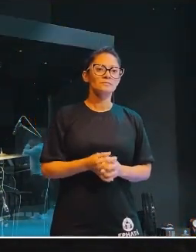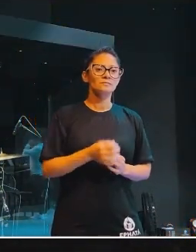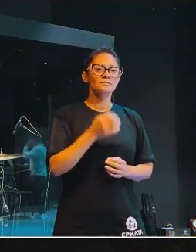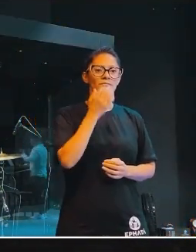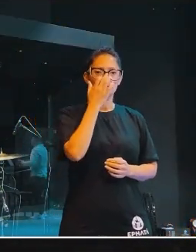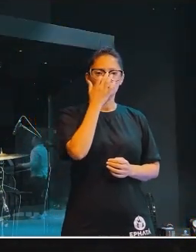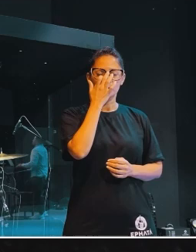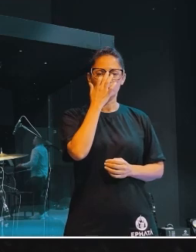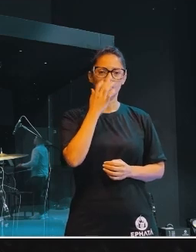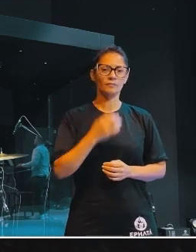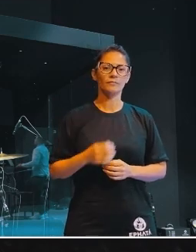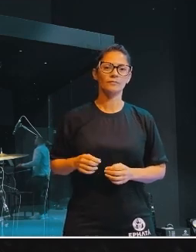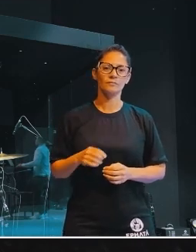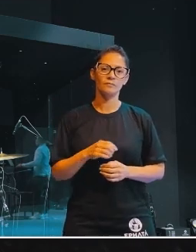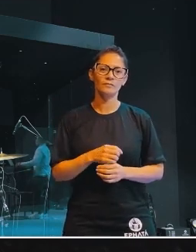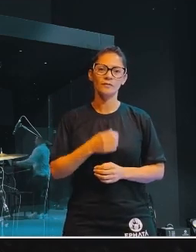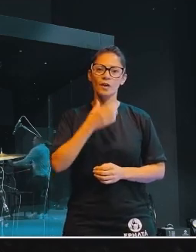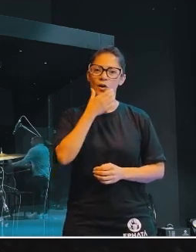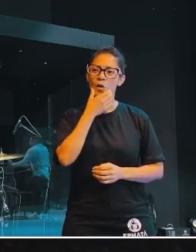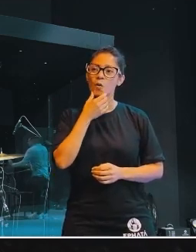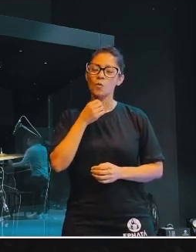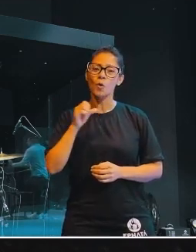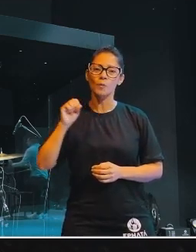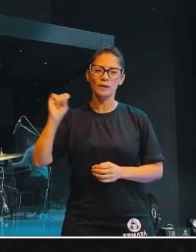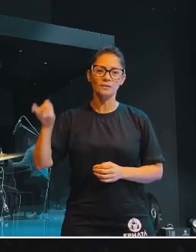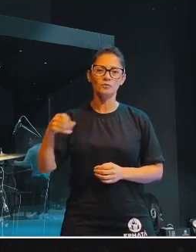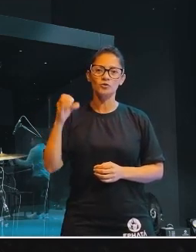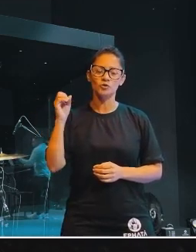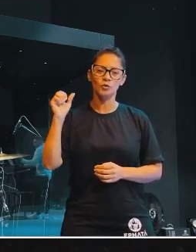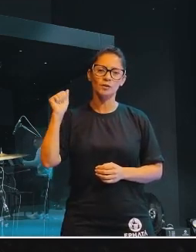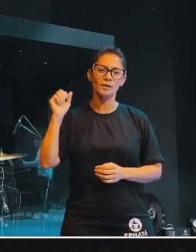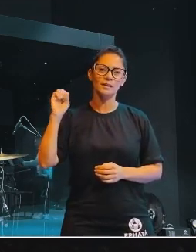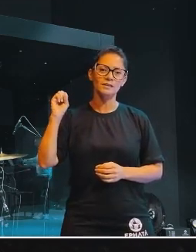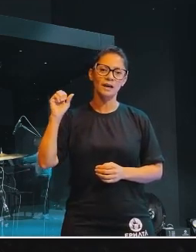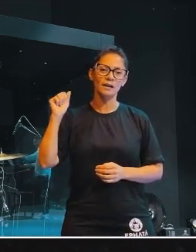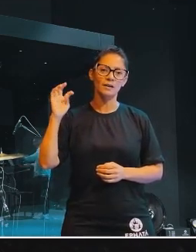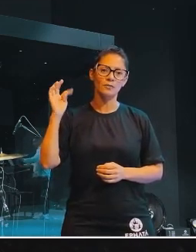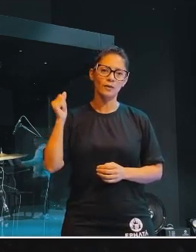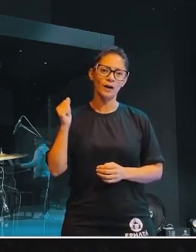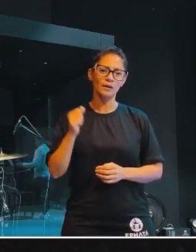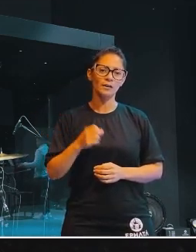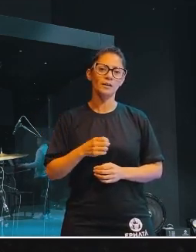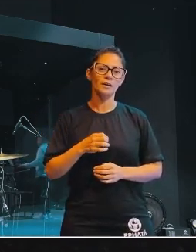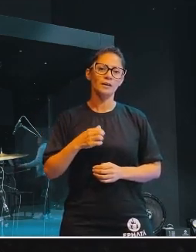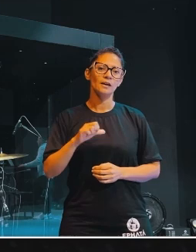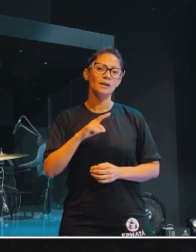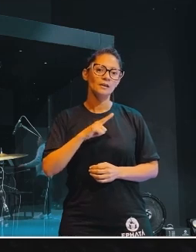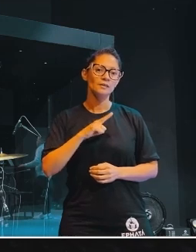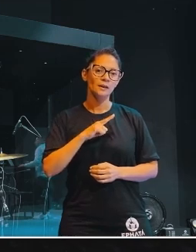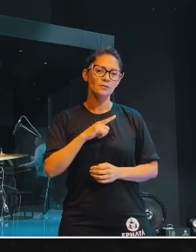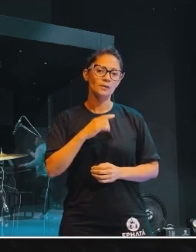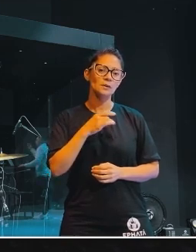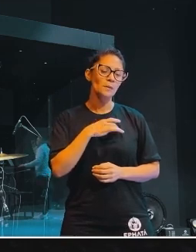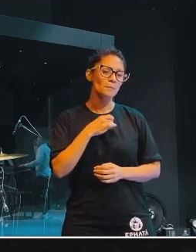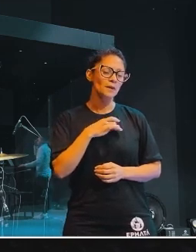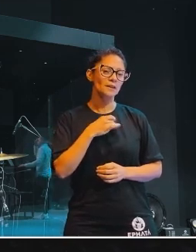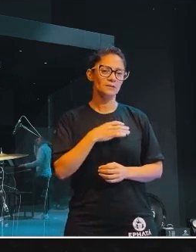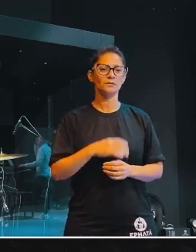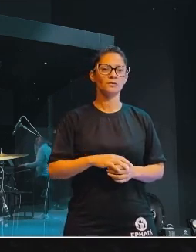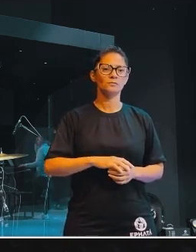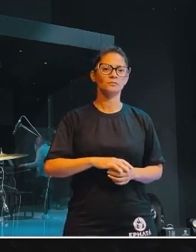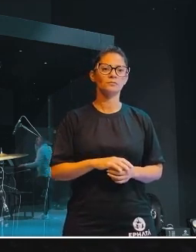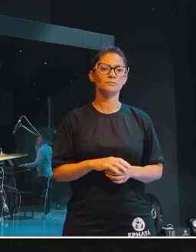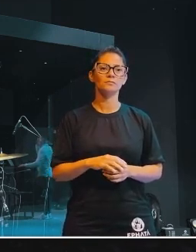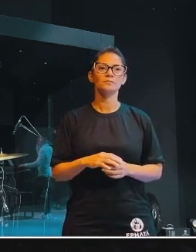Josafá ficou com medo. Olha o que diz o versículo número 12, é o final da sua oração. Ele vai dizer: ó